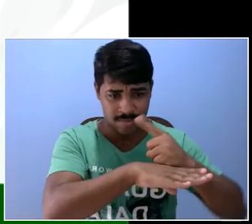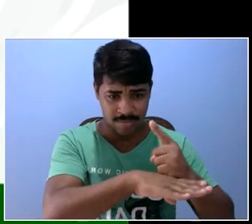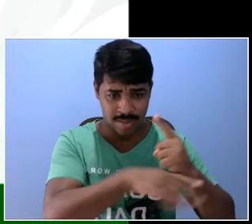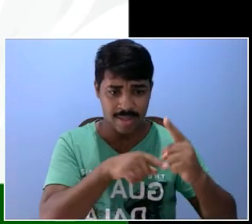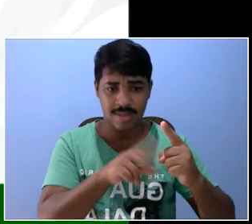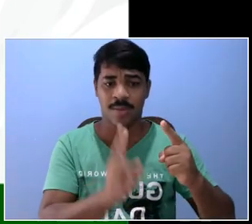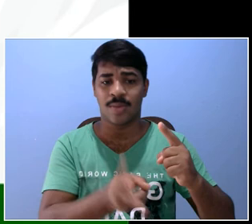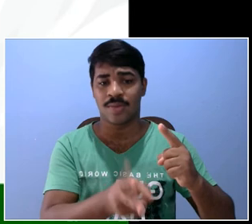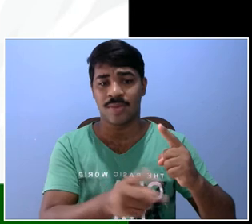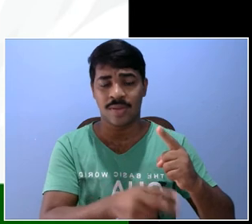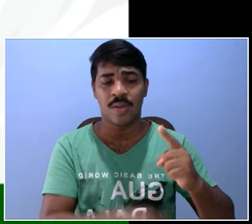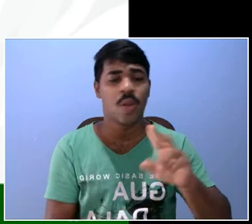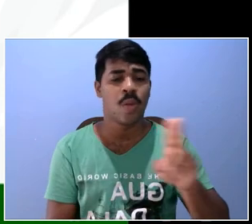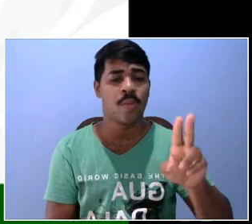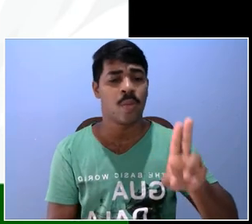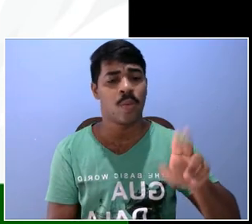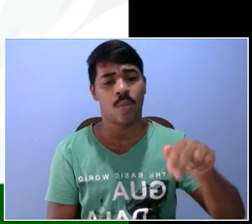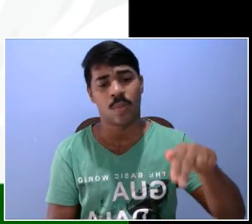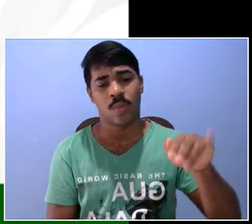movimento uniforme.